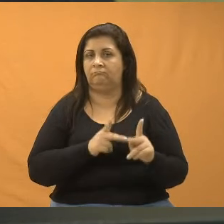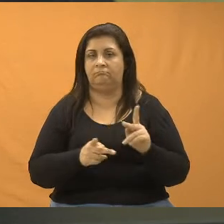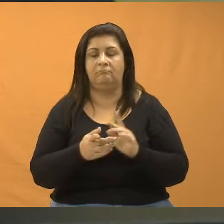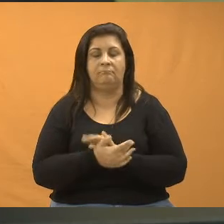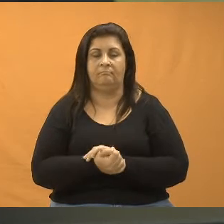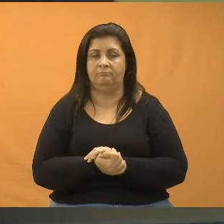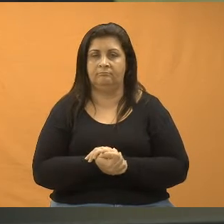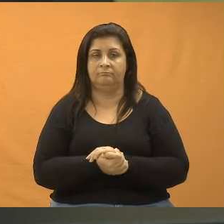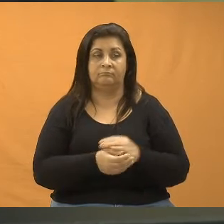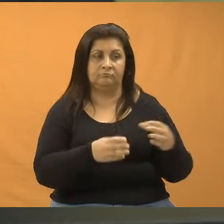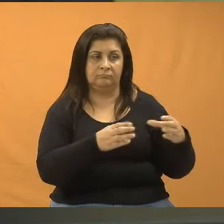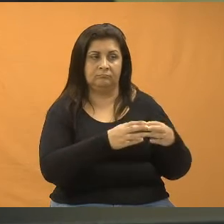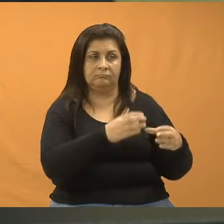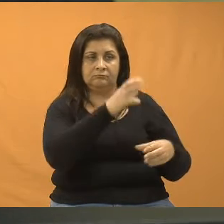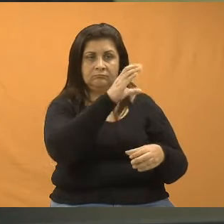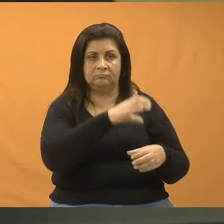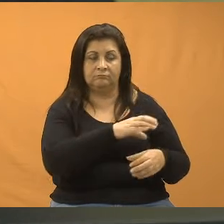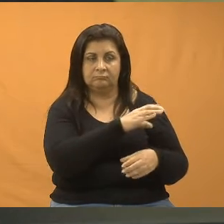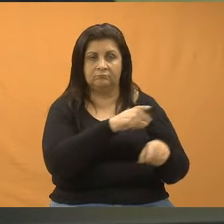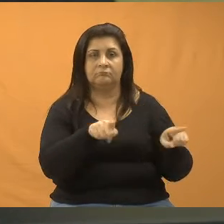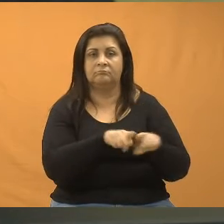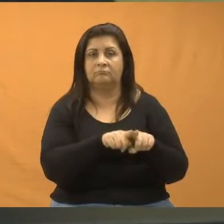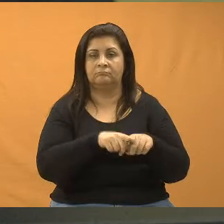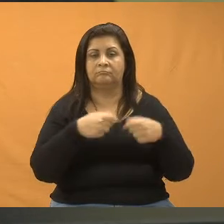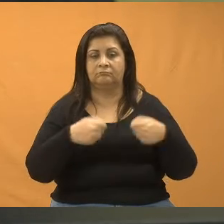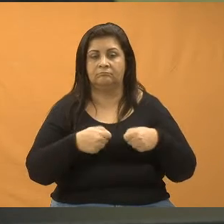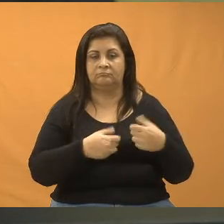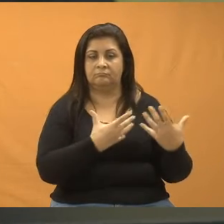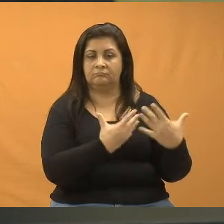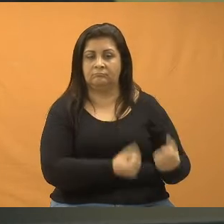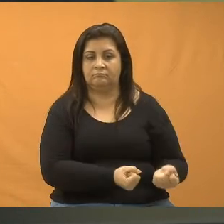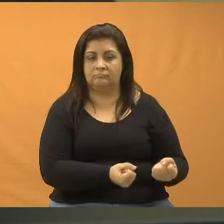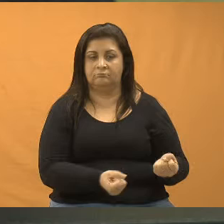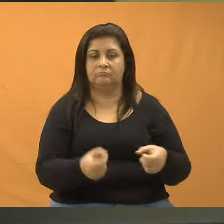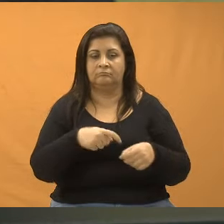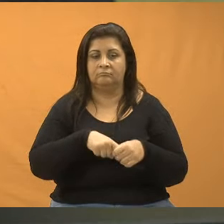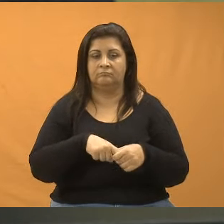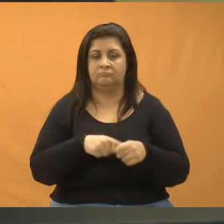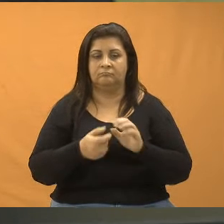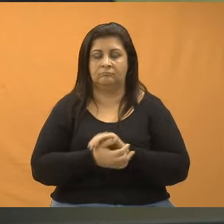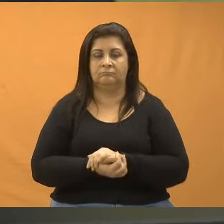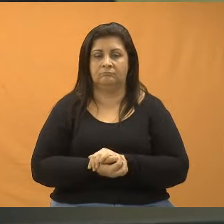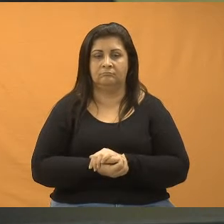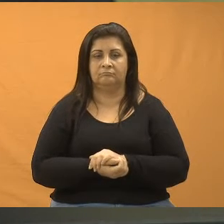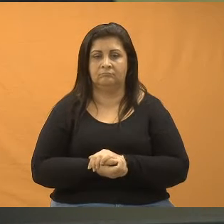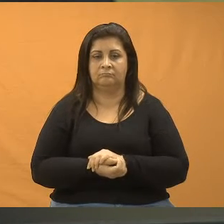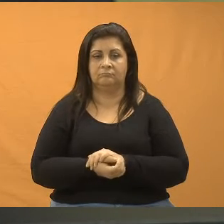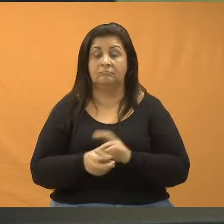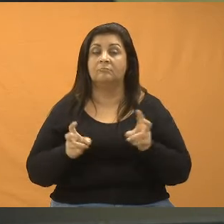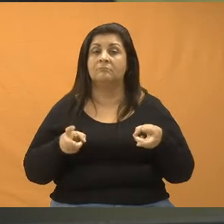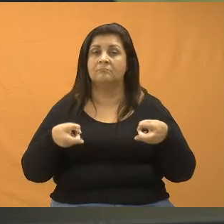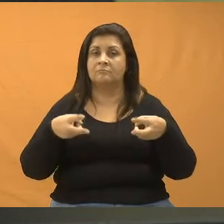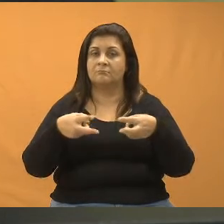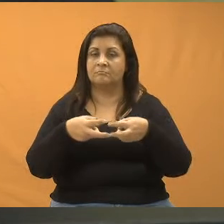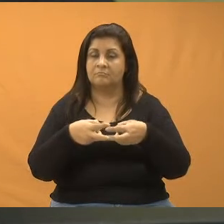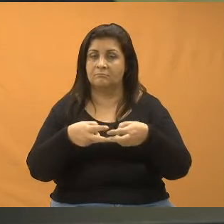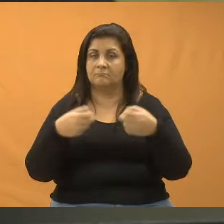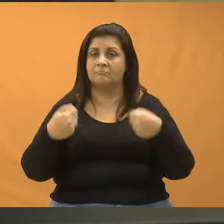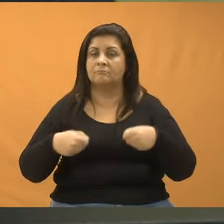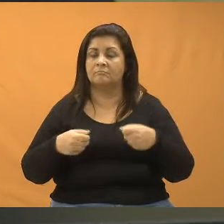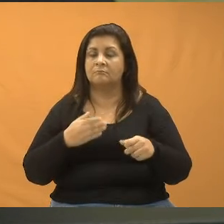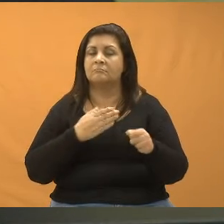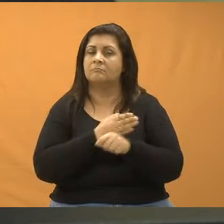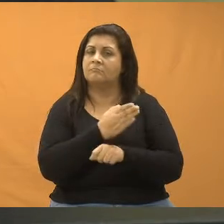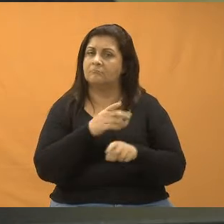A própria Irmandade precisa querer retomar isso, né? E essa casa precisa aprovar